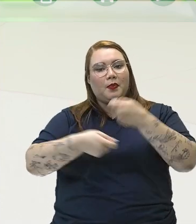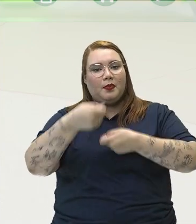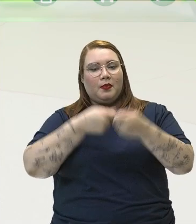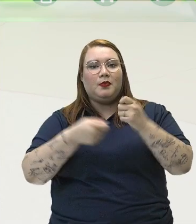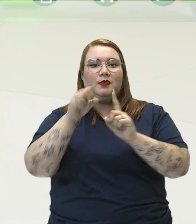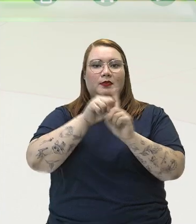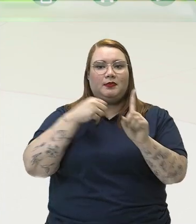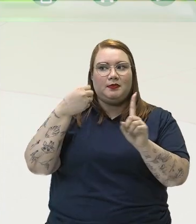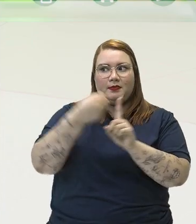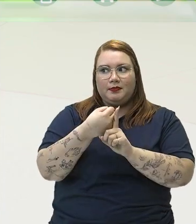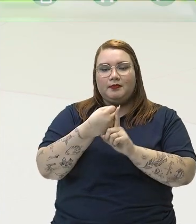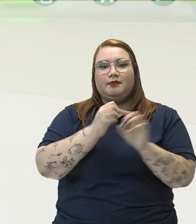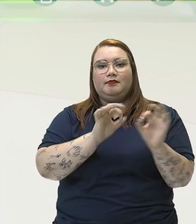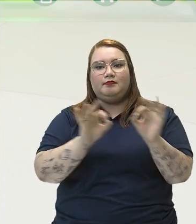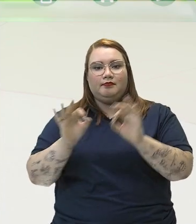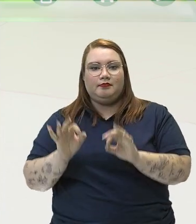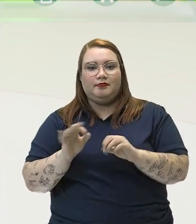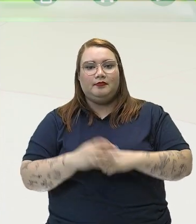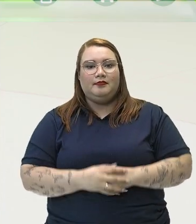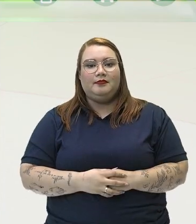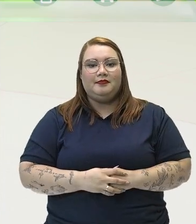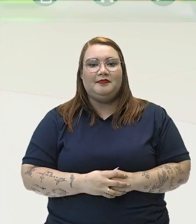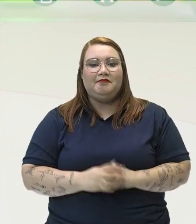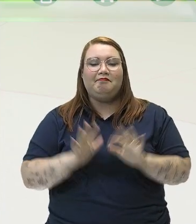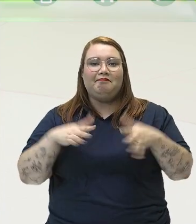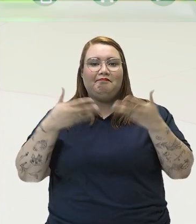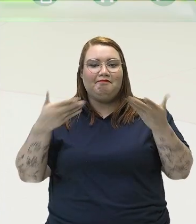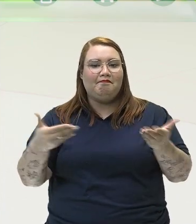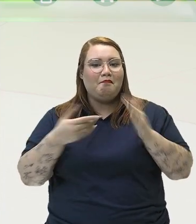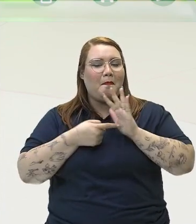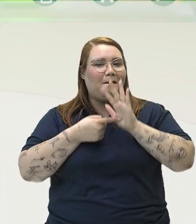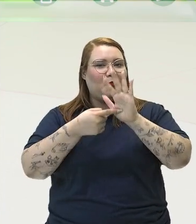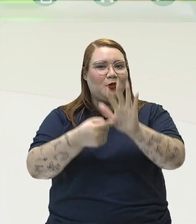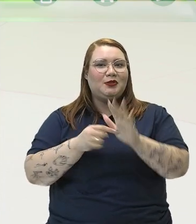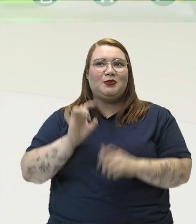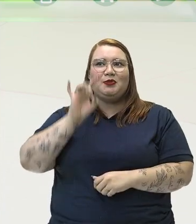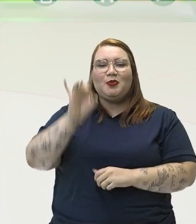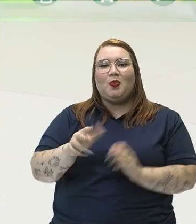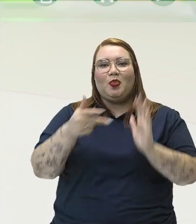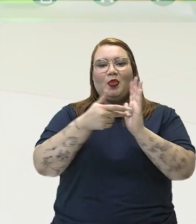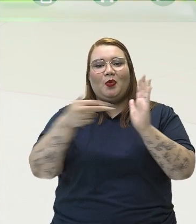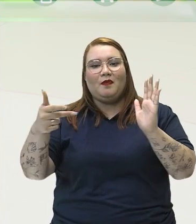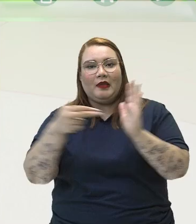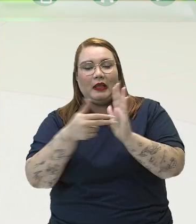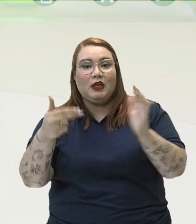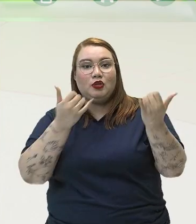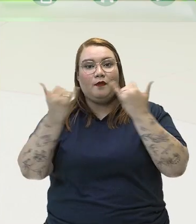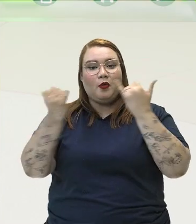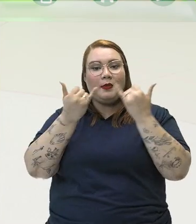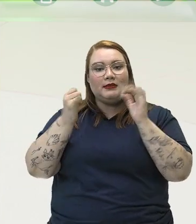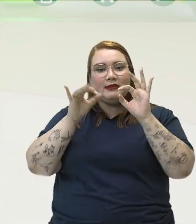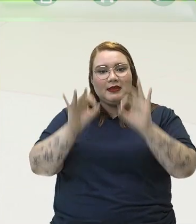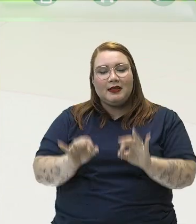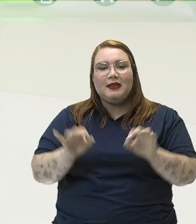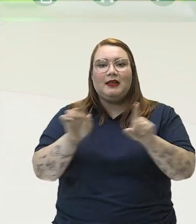e social. Então, trago só novidades, só verdades e